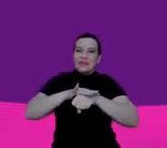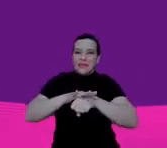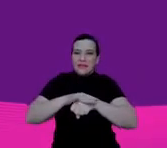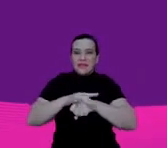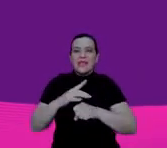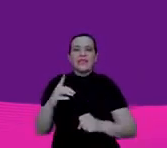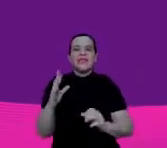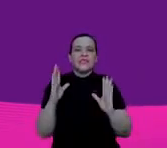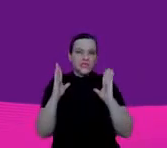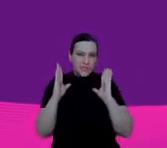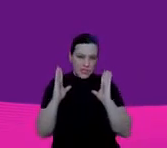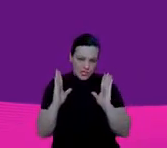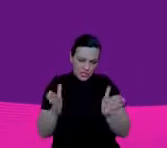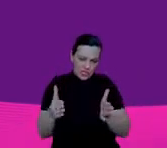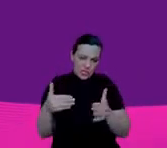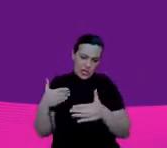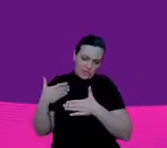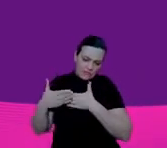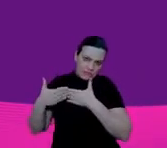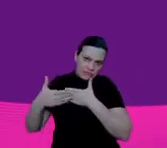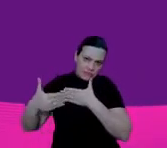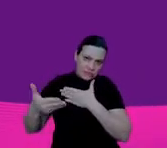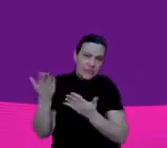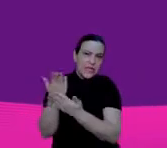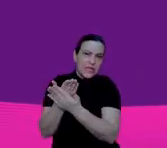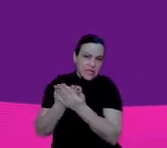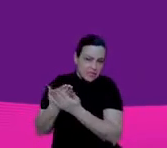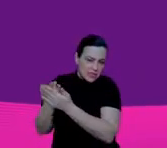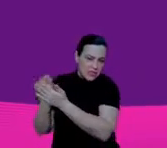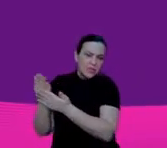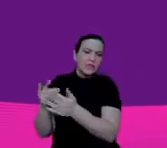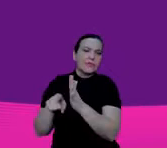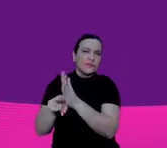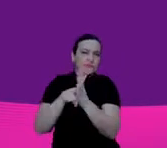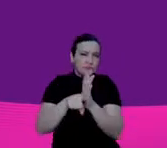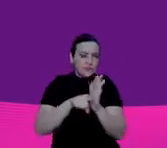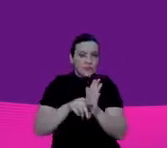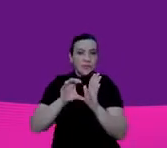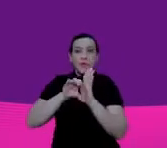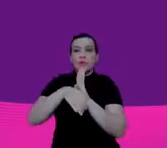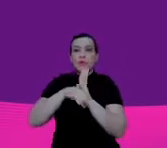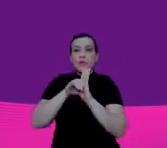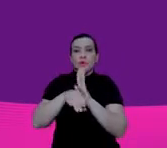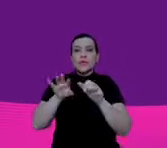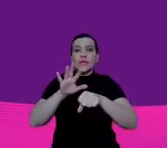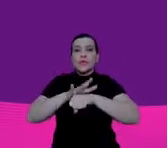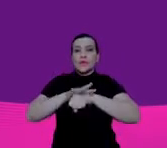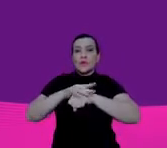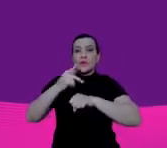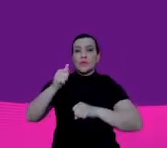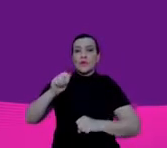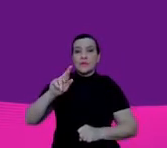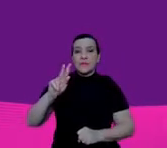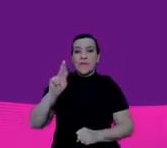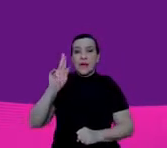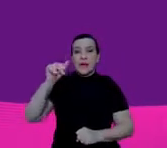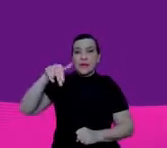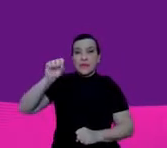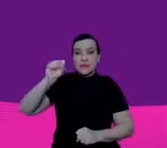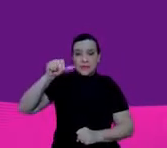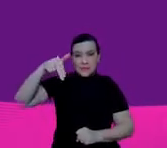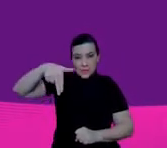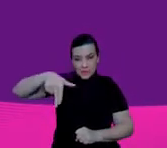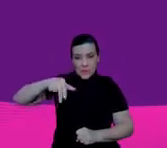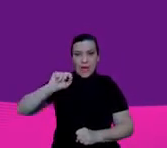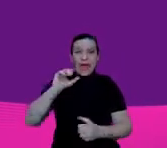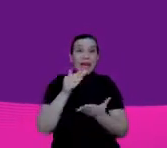ao longo dos estudos nos últimos anos, esse conceito de uma doença de Parkinson prodrômica. A doença, na verdade, não começa quando o paciente